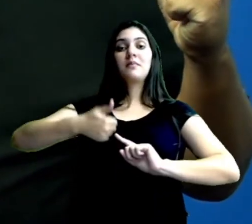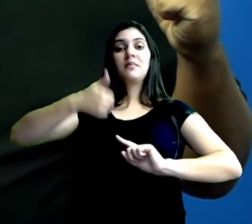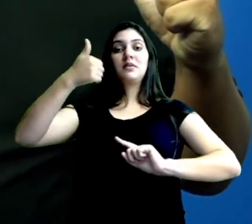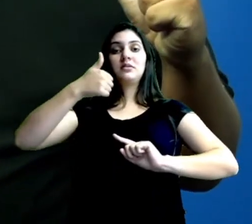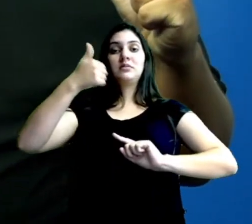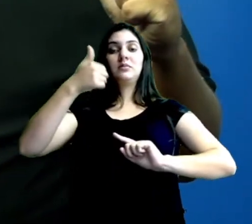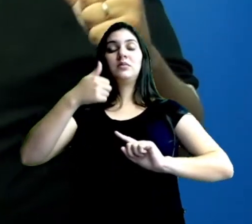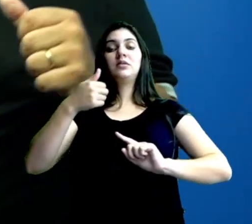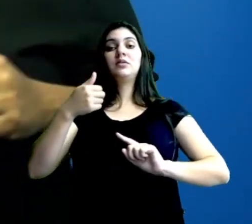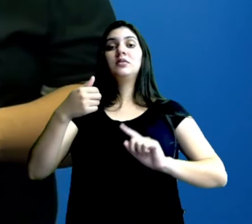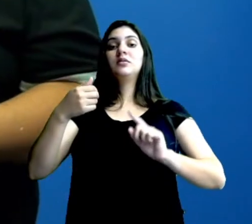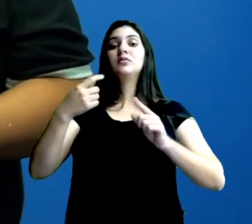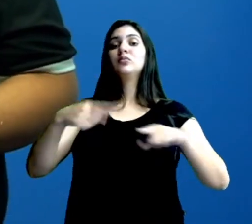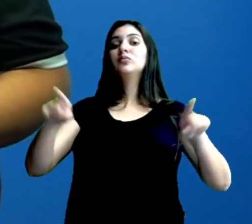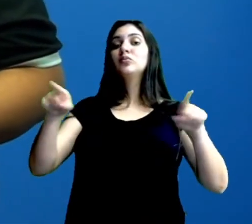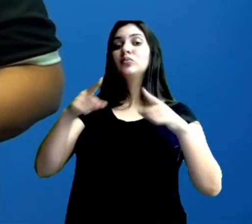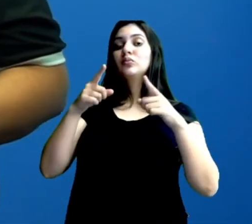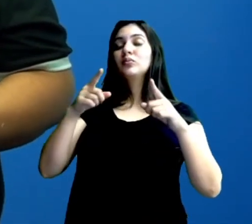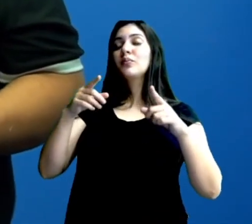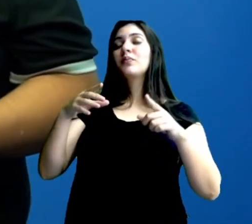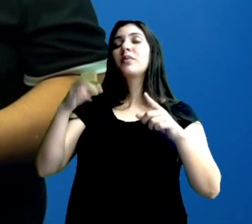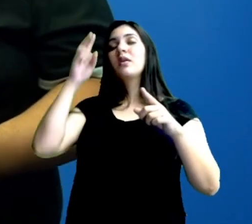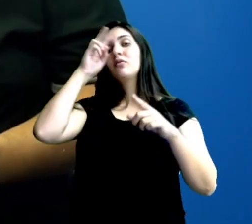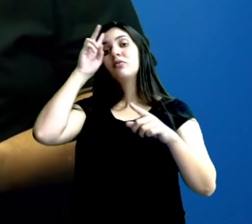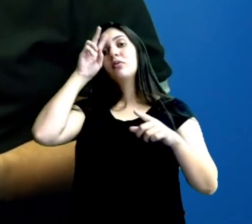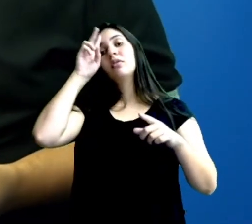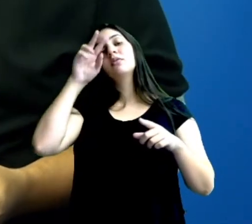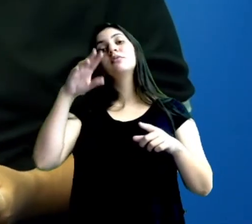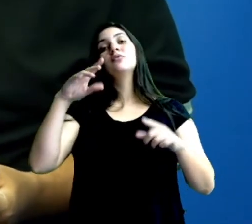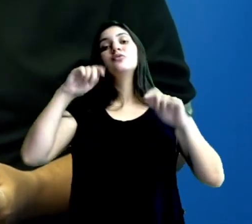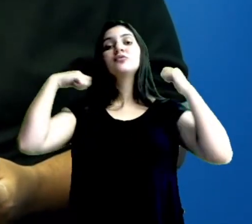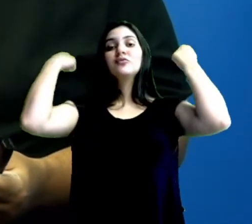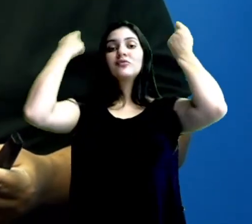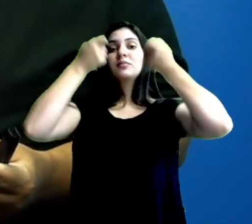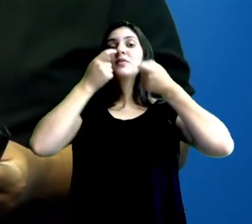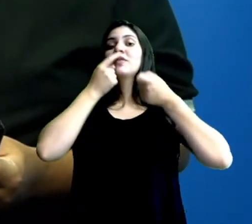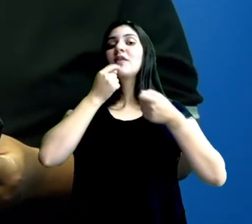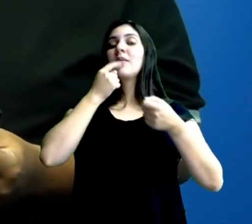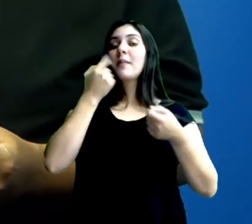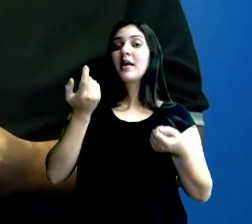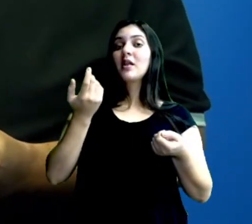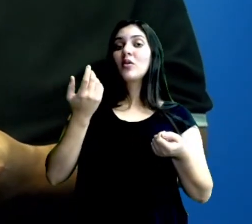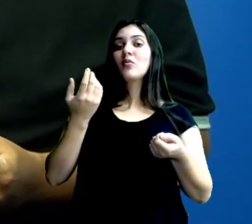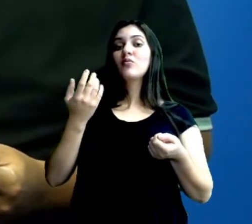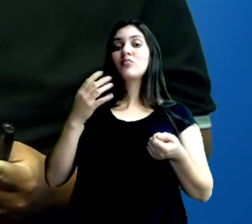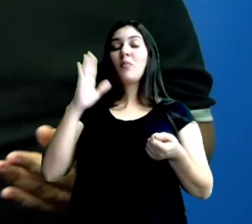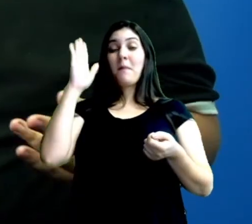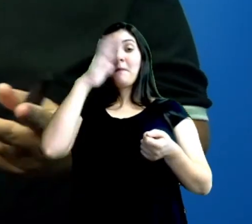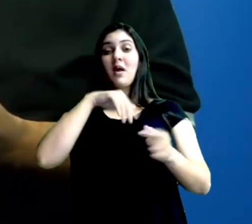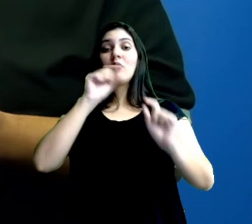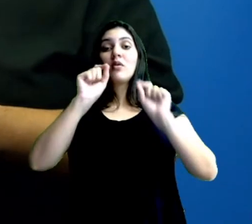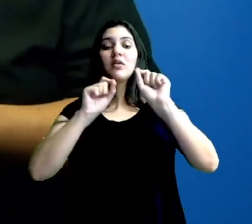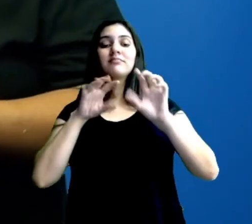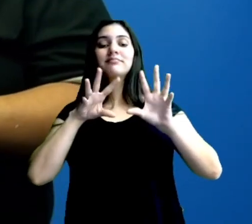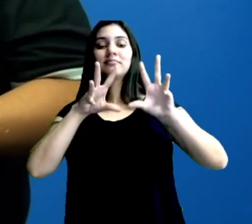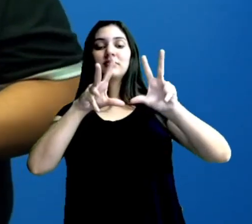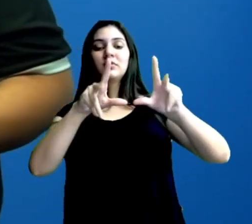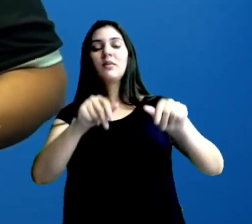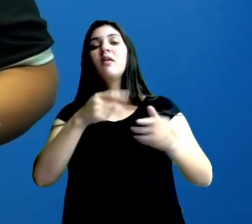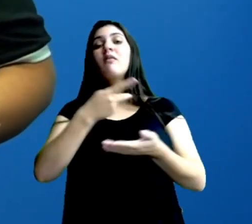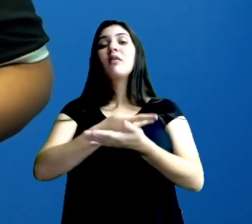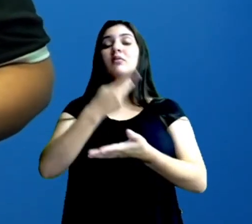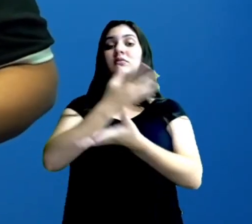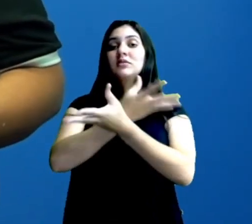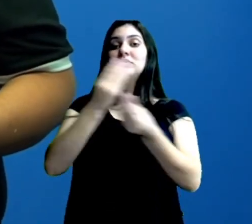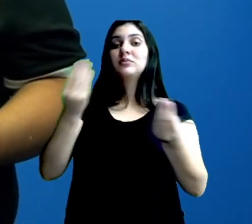nesse conto aí de Chapeuzinho Vermelho, eles colocarem o vilão como animal. Isso acontece muito. É só você ver nos Três